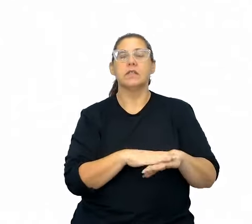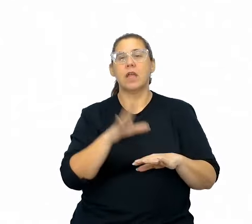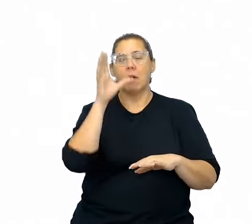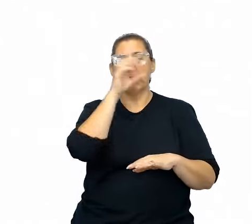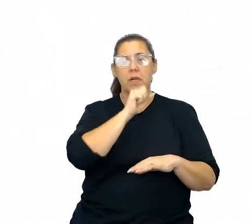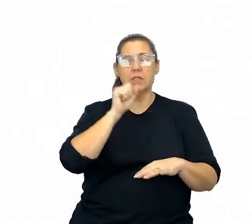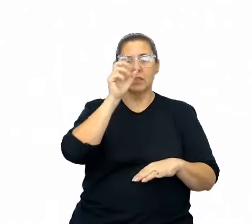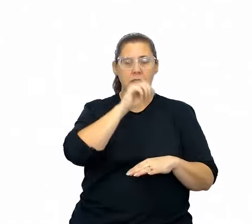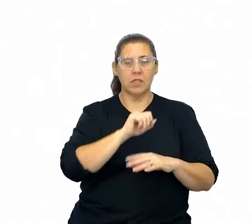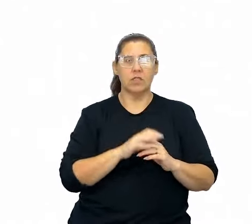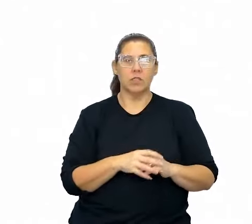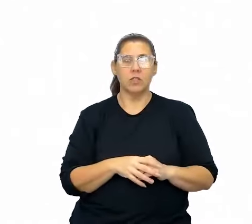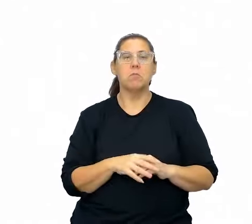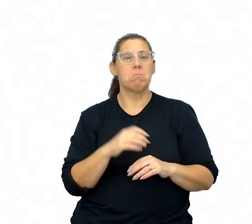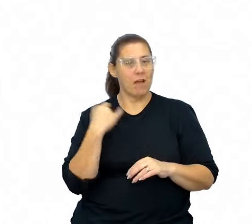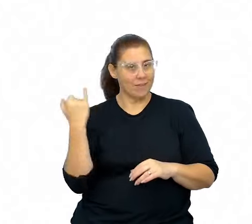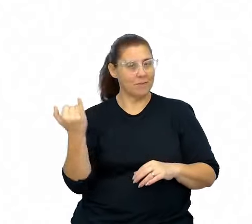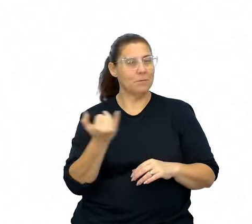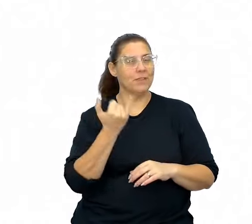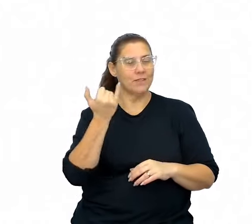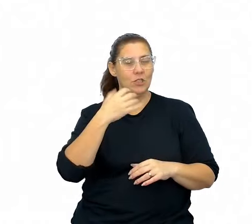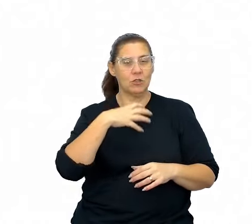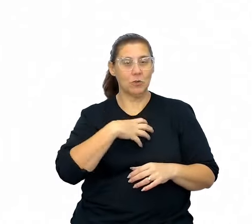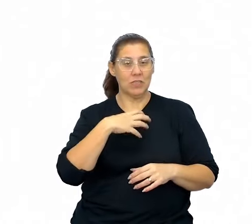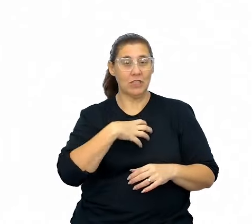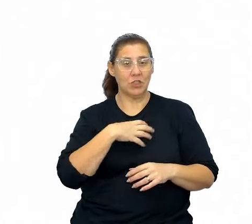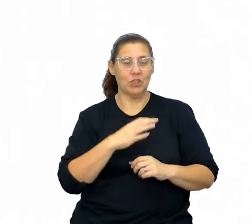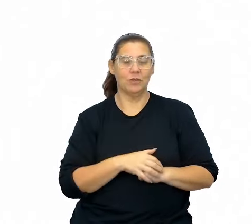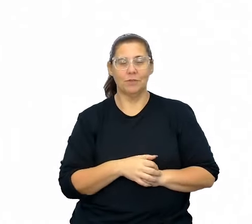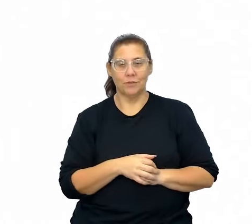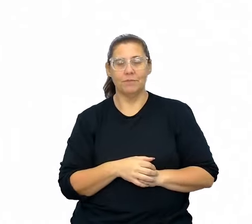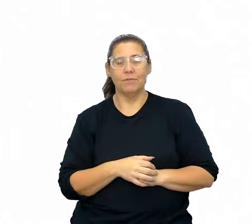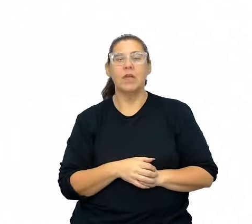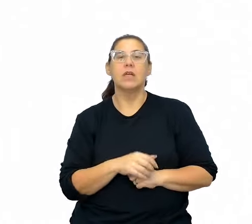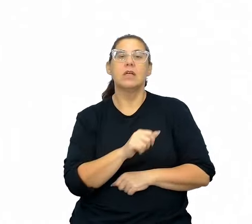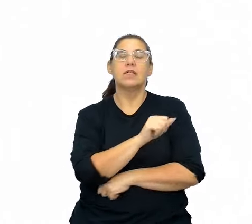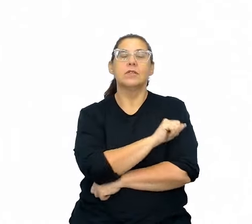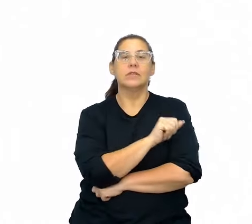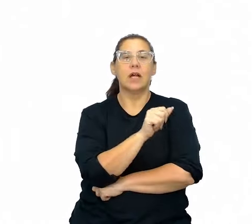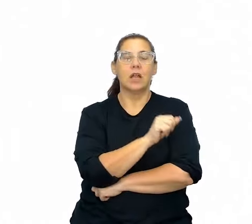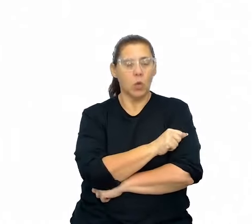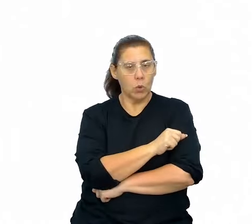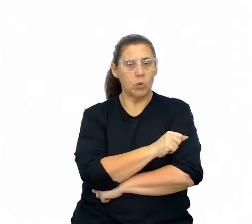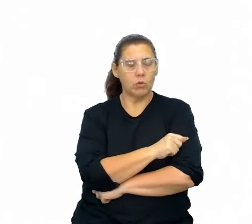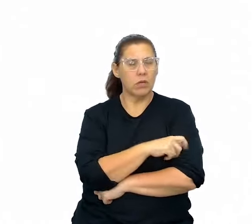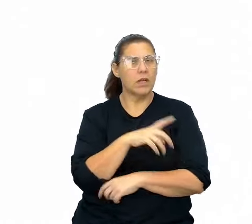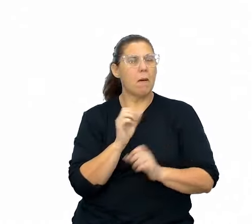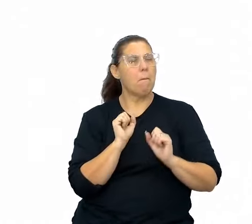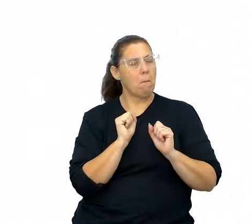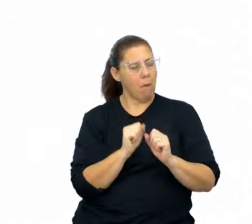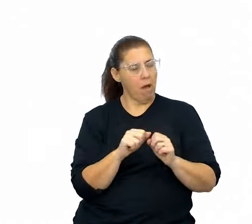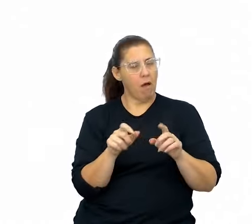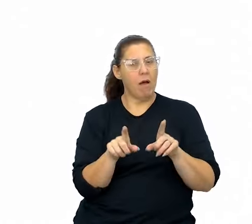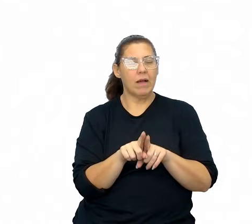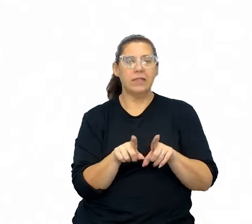forma mais significativa. E o que os estudantes, eles